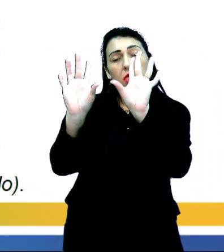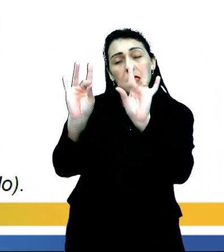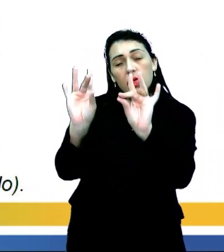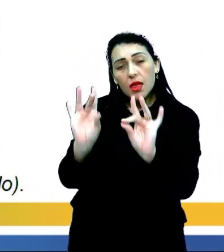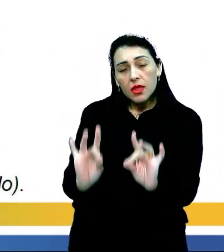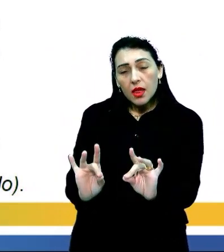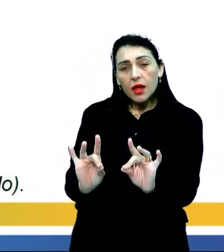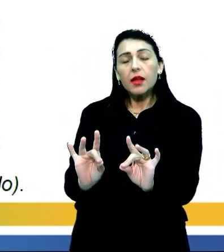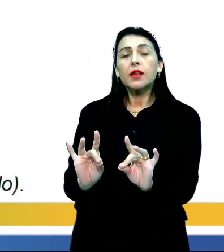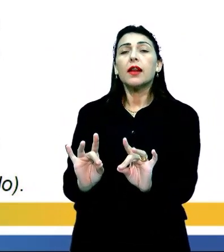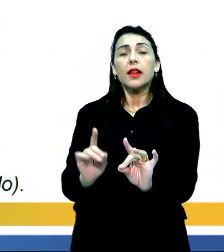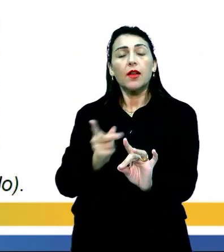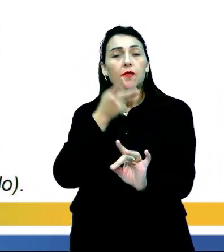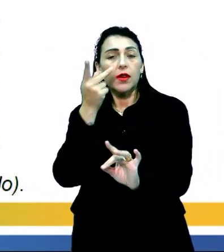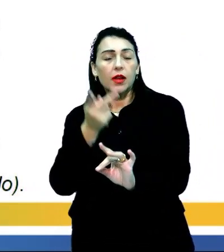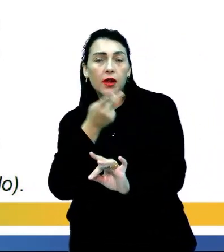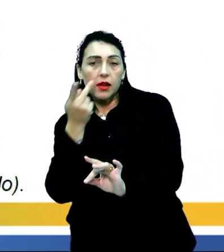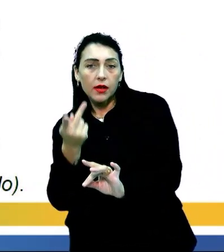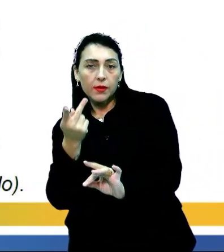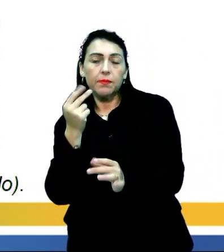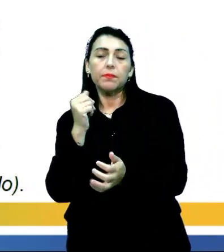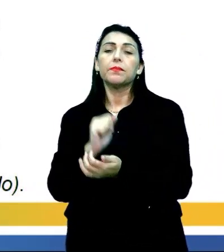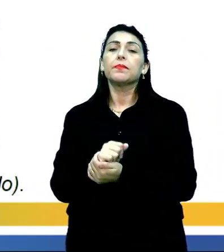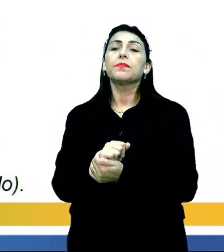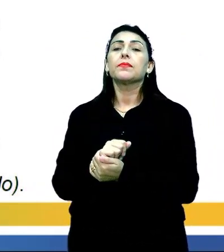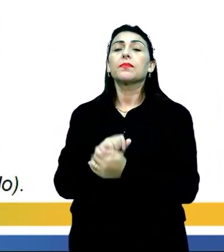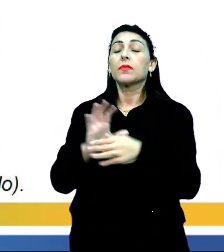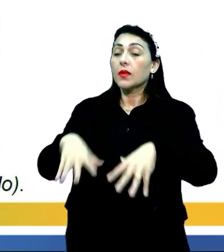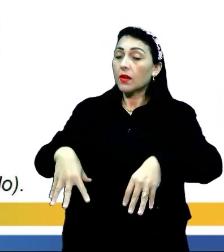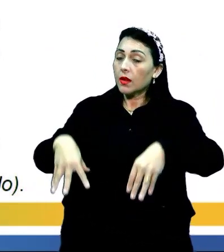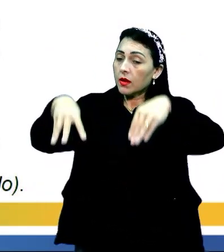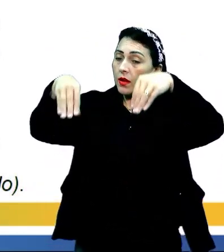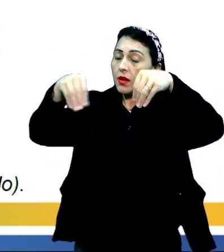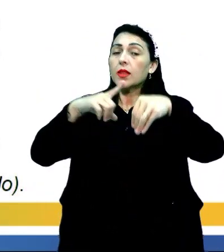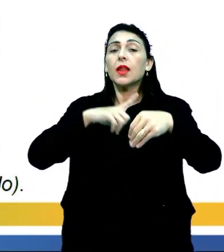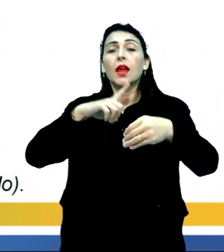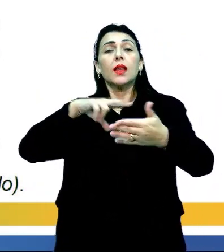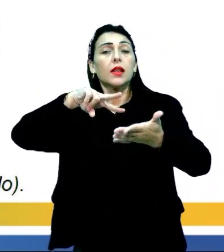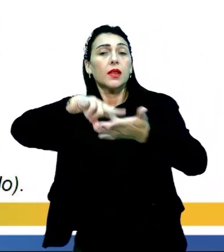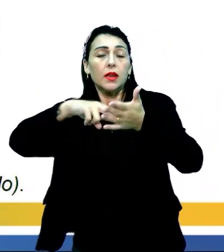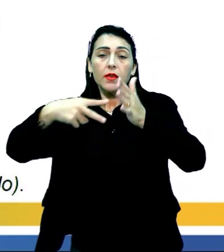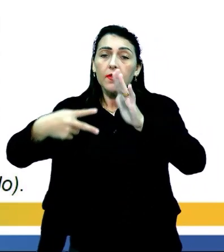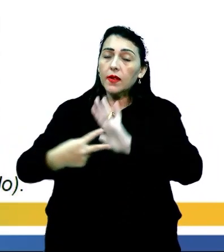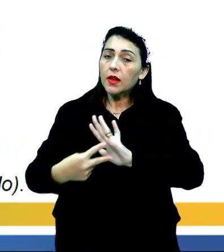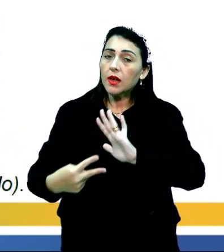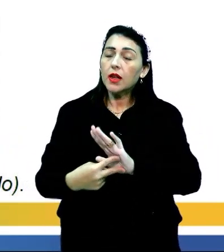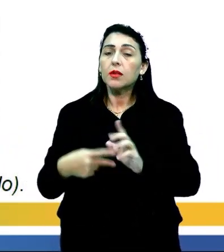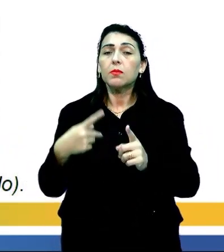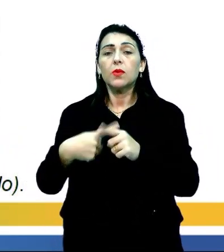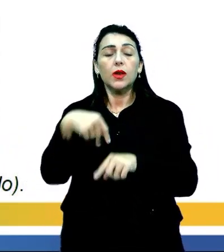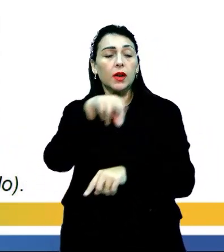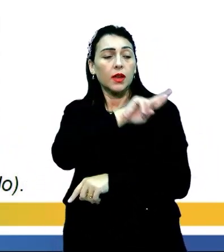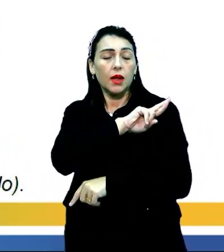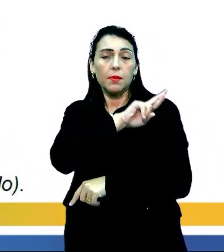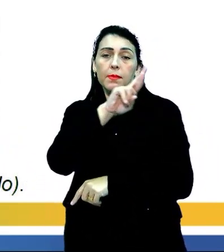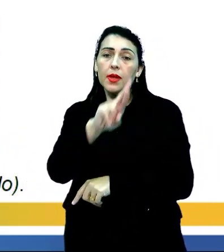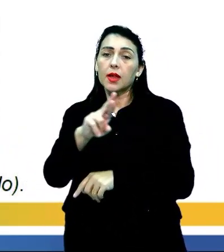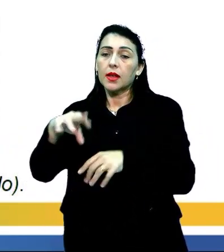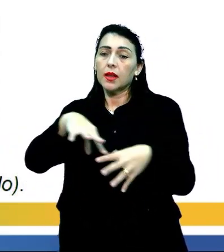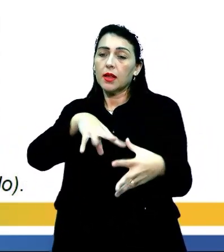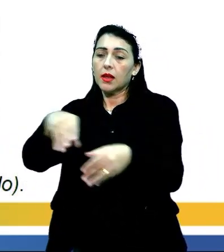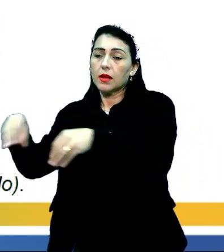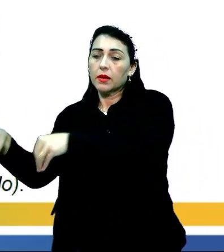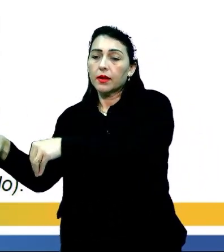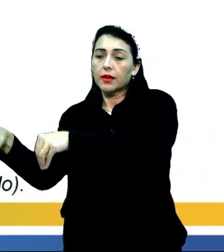por detalhe então aí tá falando né os Altares tem grande significado né porque eles representam justamente essa passagem